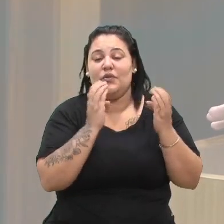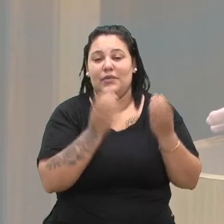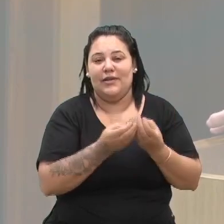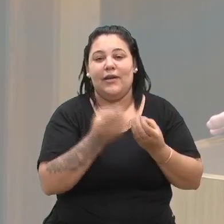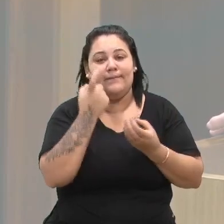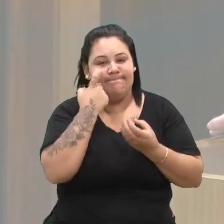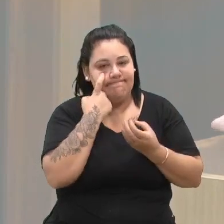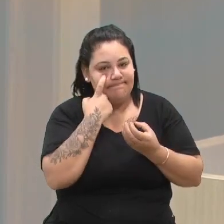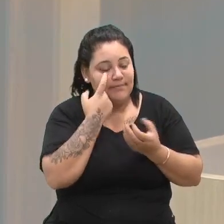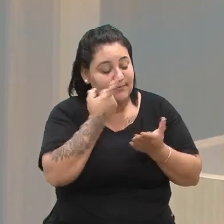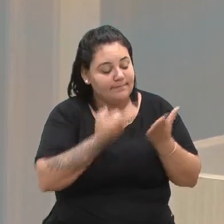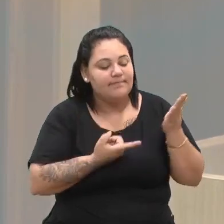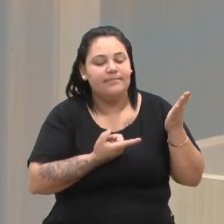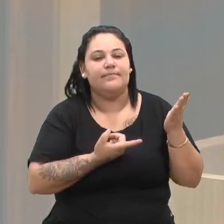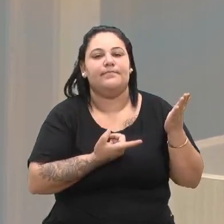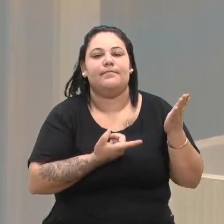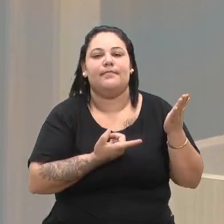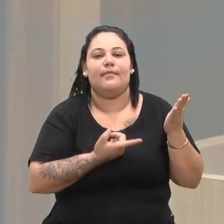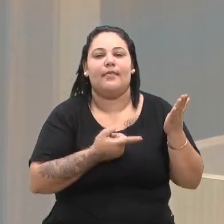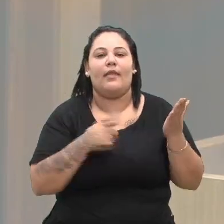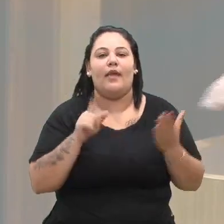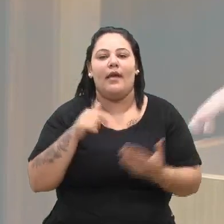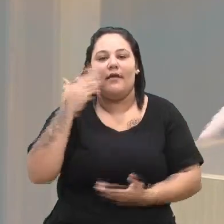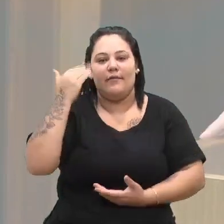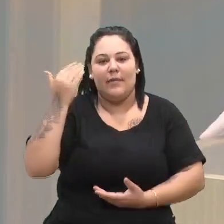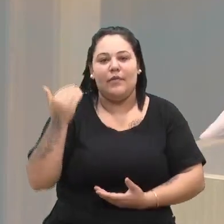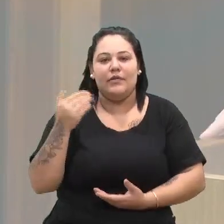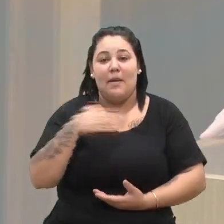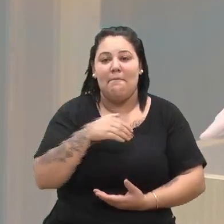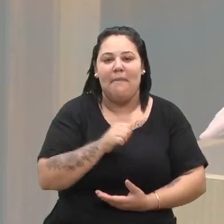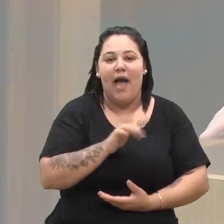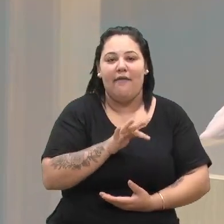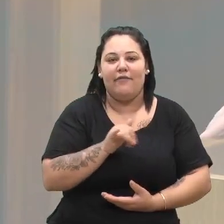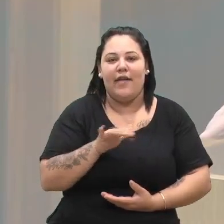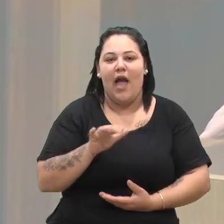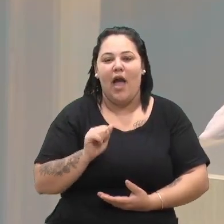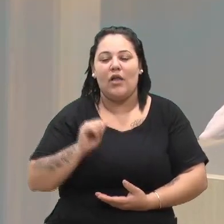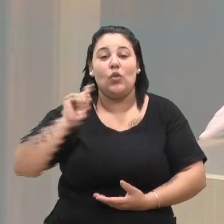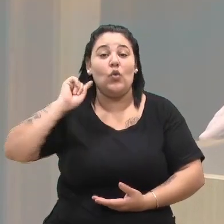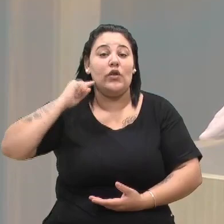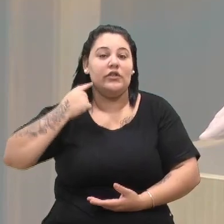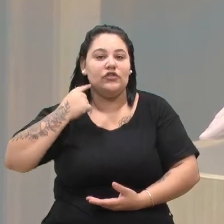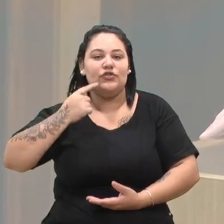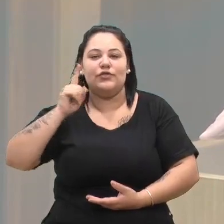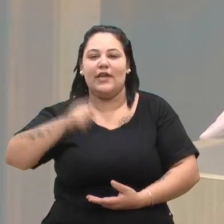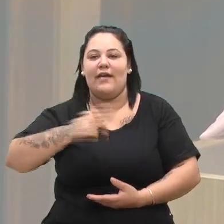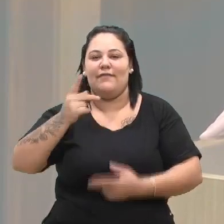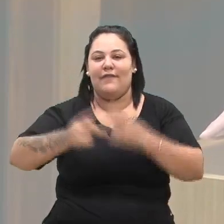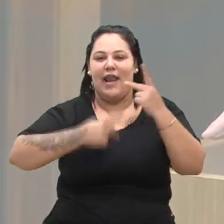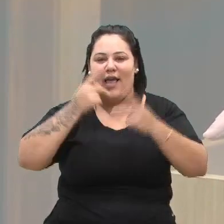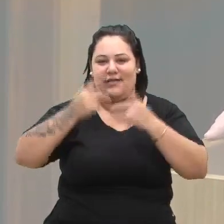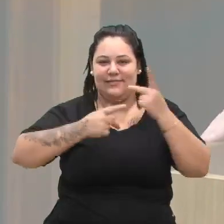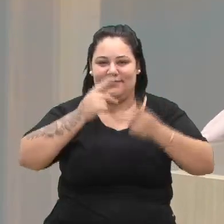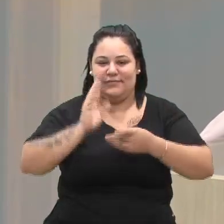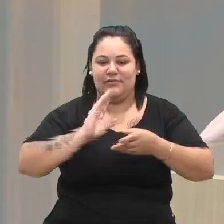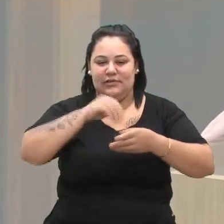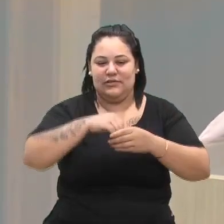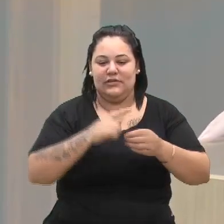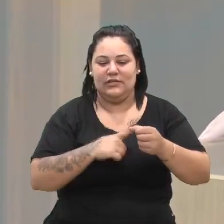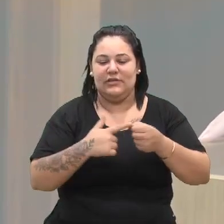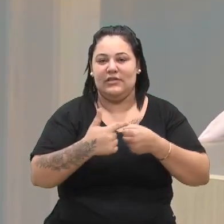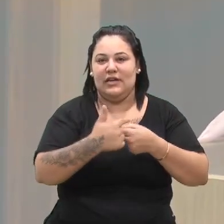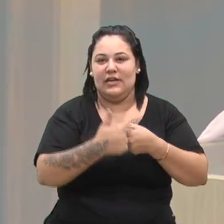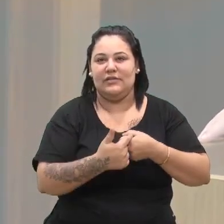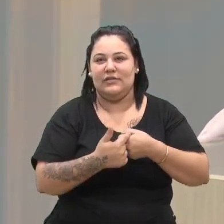caso. É a famosa máfia do lixo, que é tão falada nas cidades, e